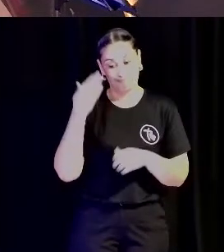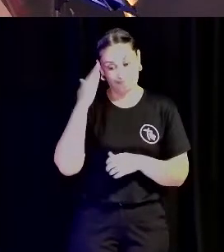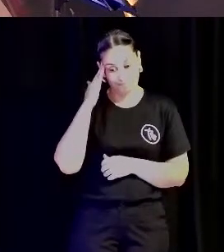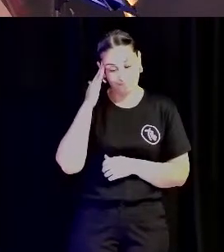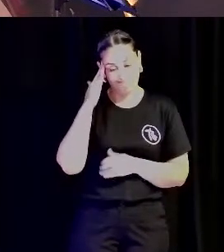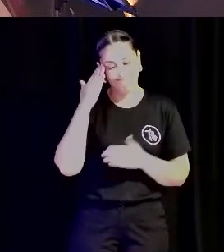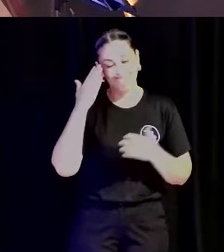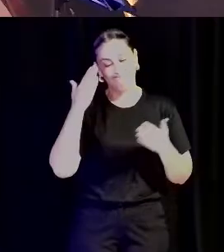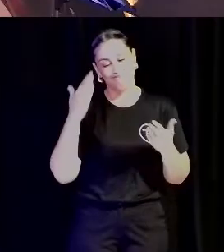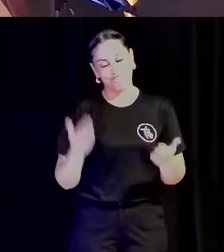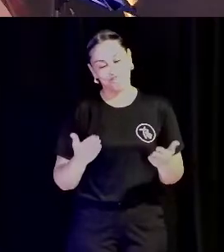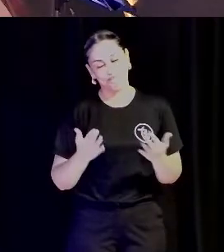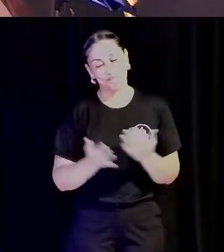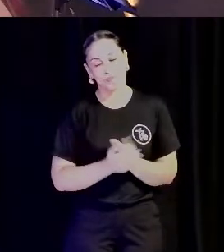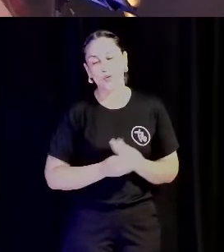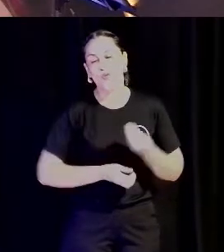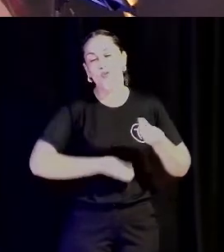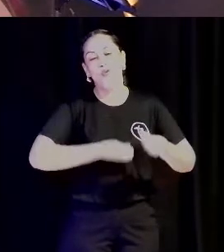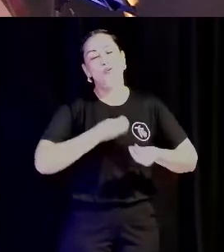Ah, meus irmãos,